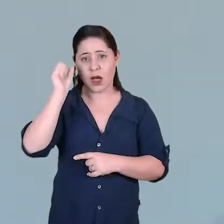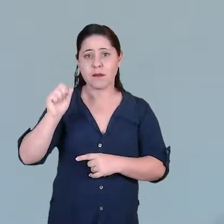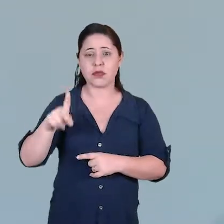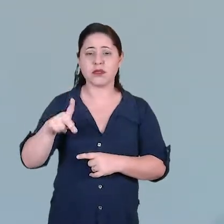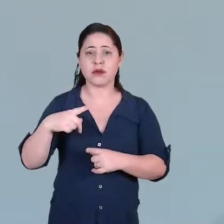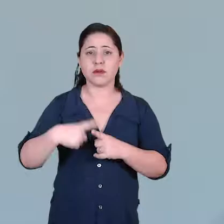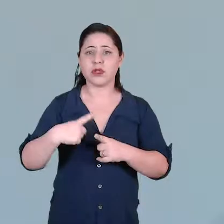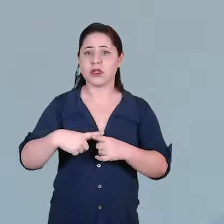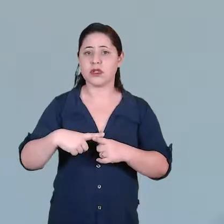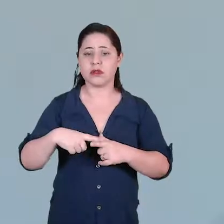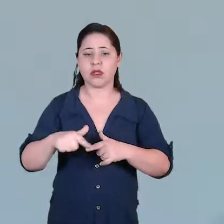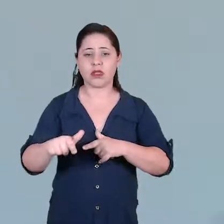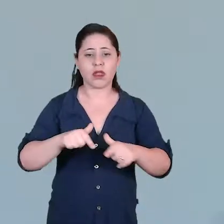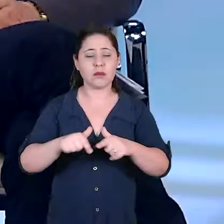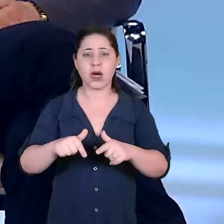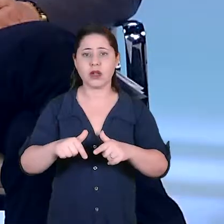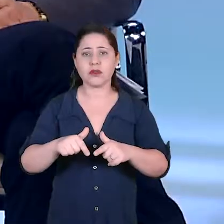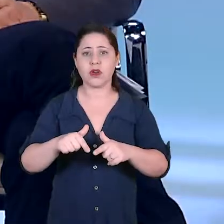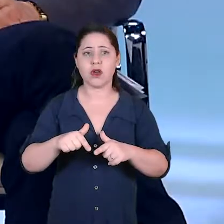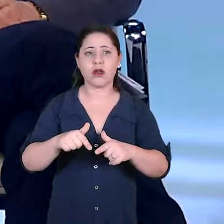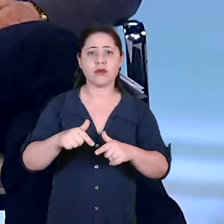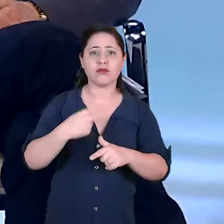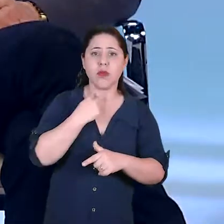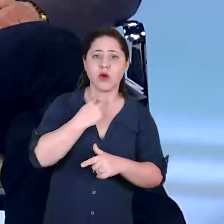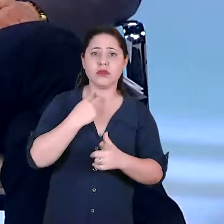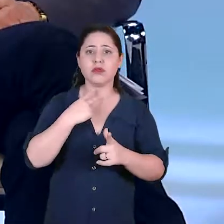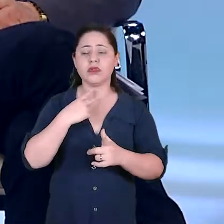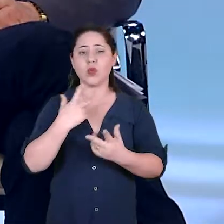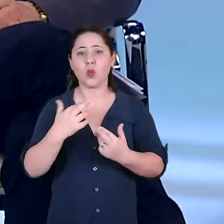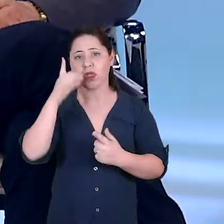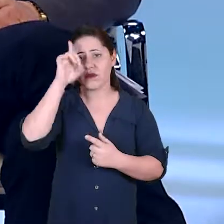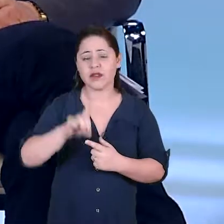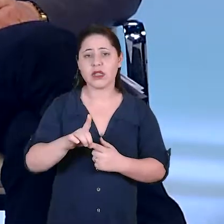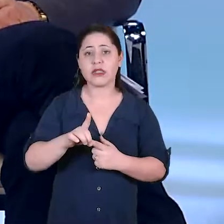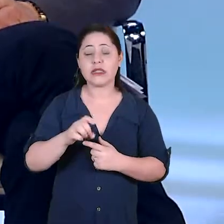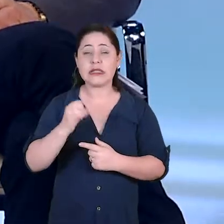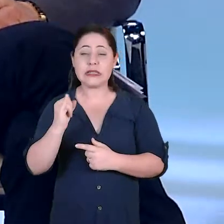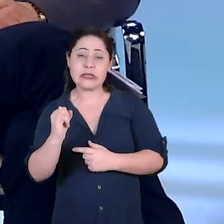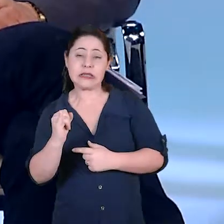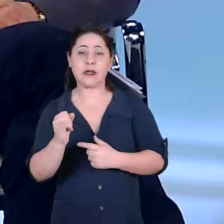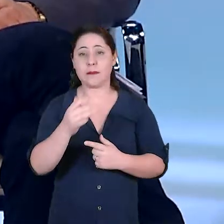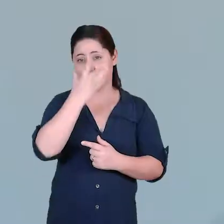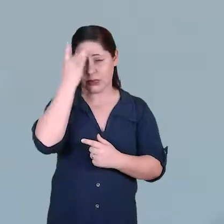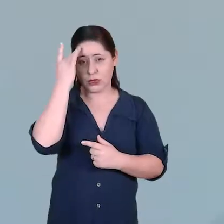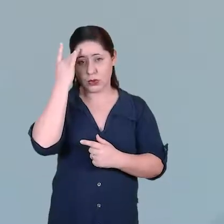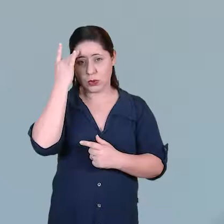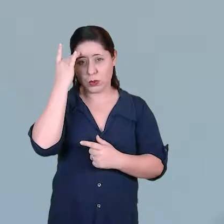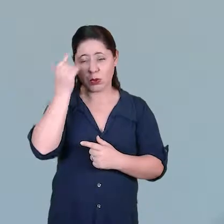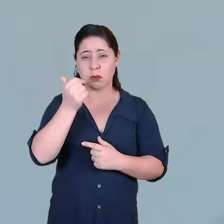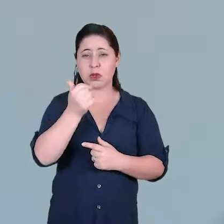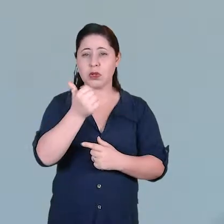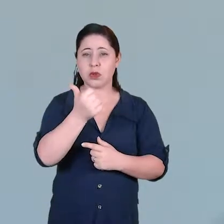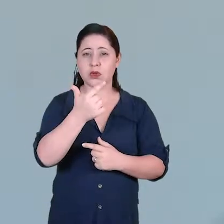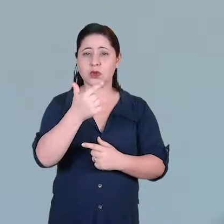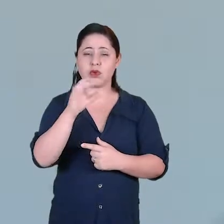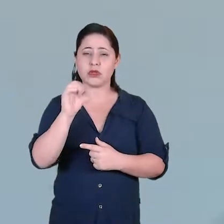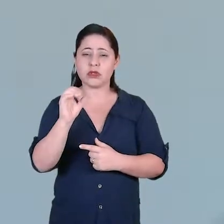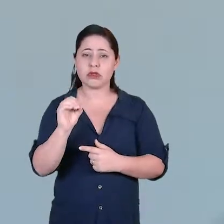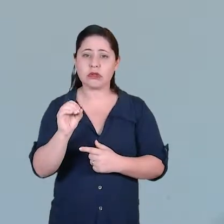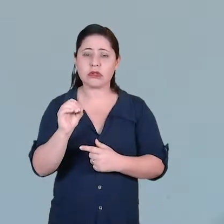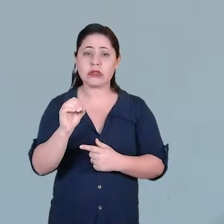por invalidez. Se ele recebe R$2.000, esse valor cai para R$1.200. E se ele morre, a viúva